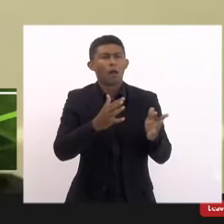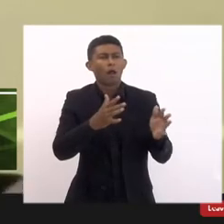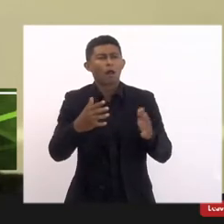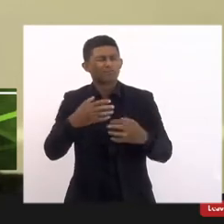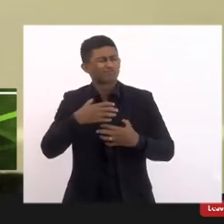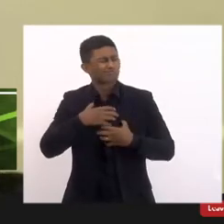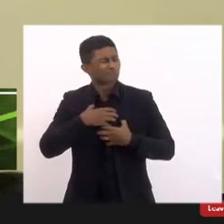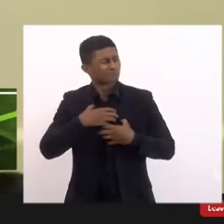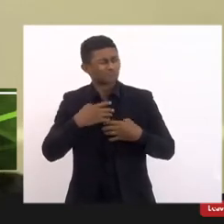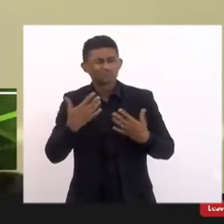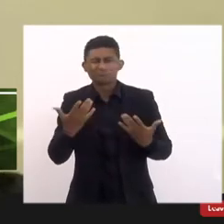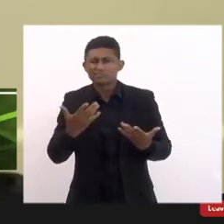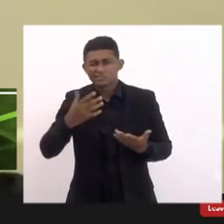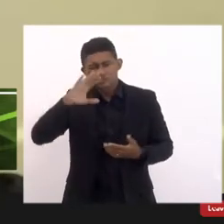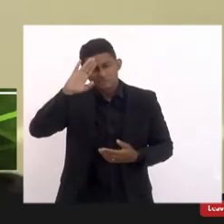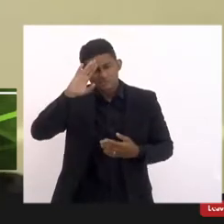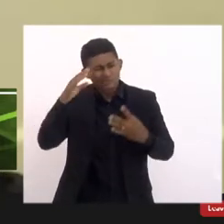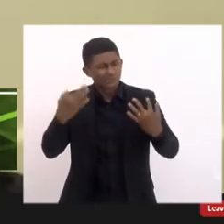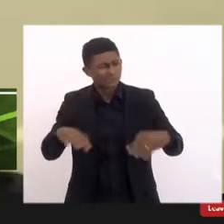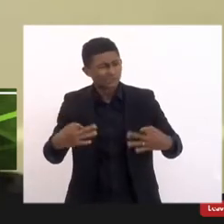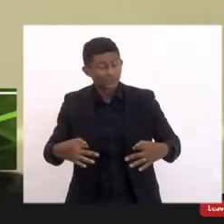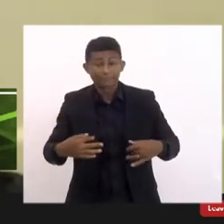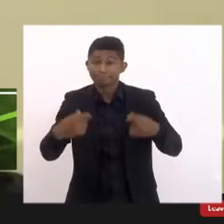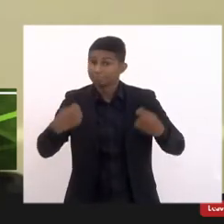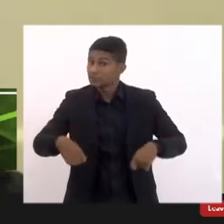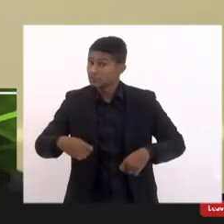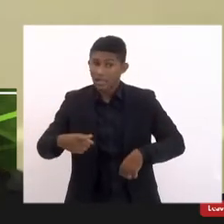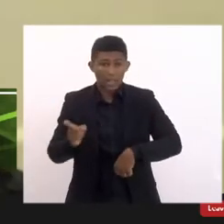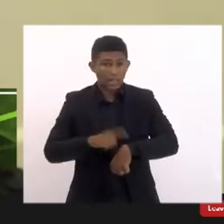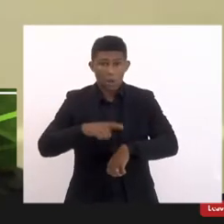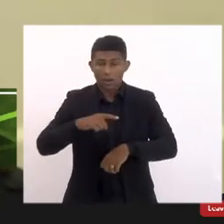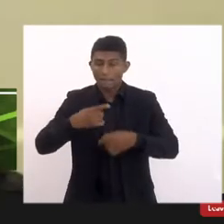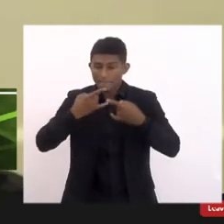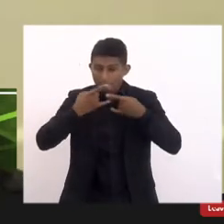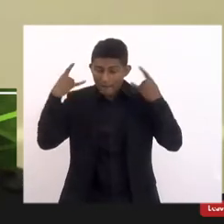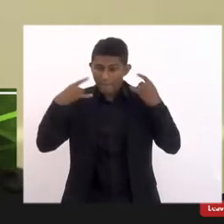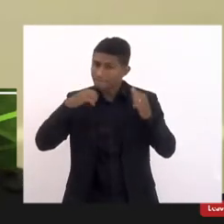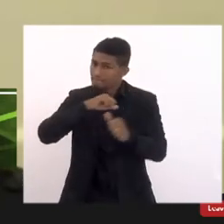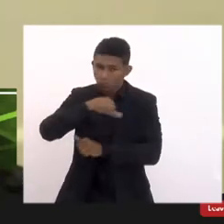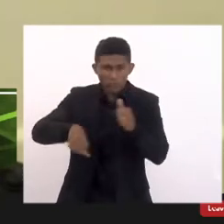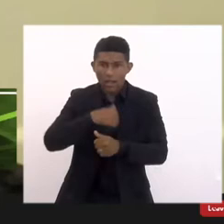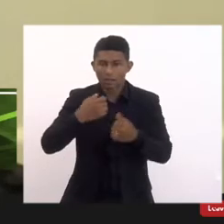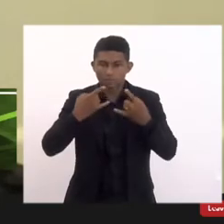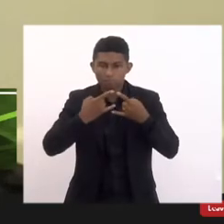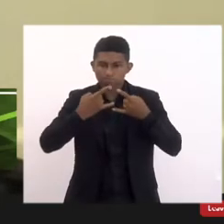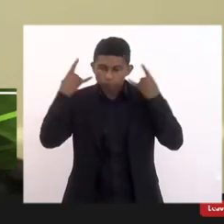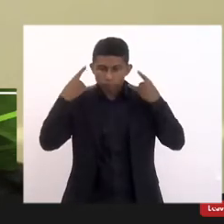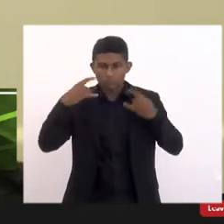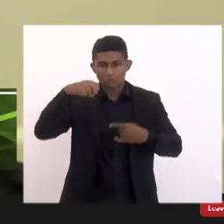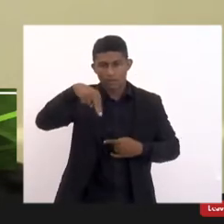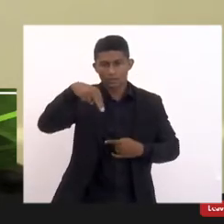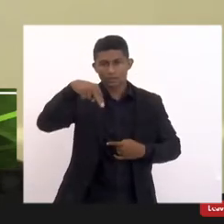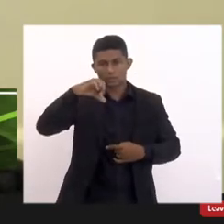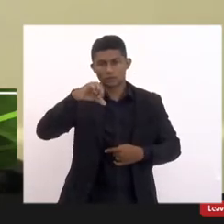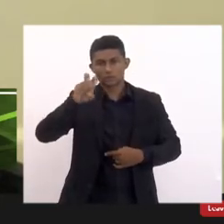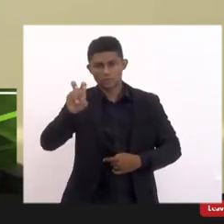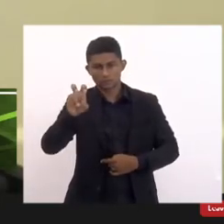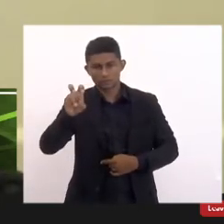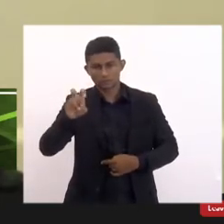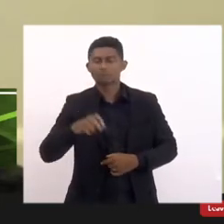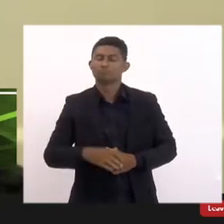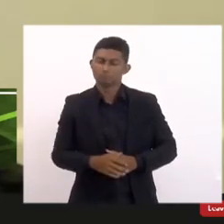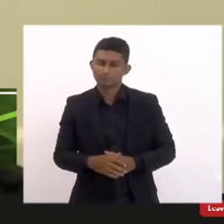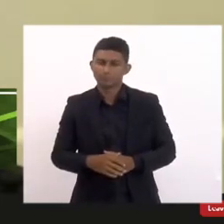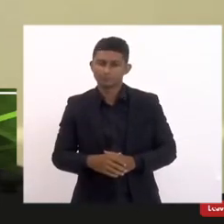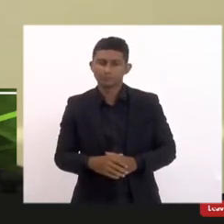ele coloque uma máscara mais qualificada, que poderia ser a máscara N95. Mas, no momento em que ele é